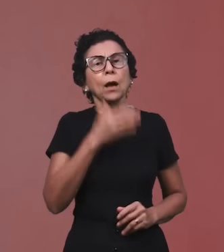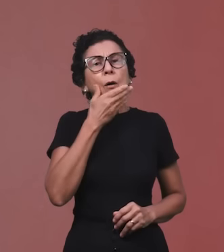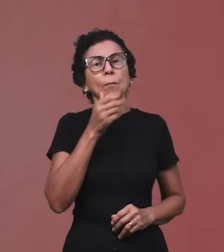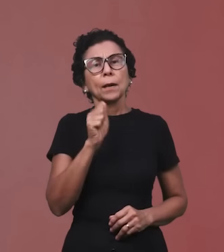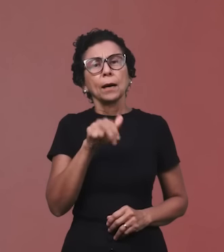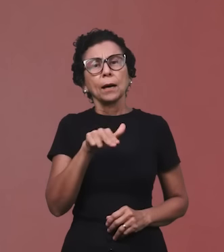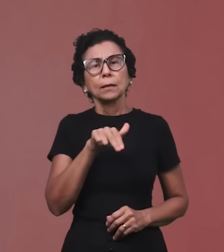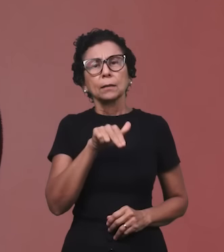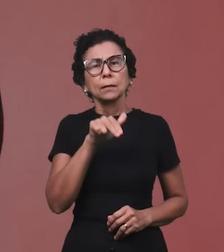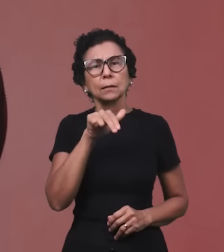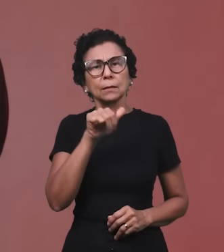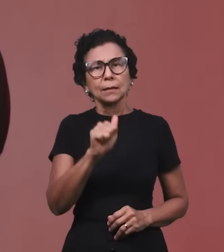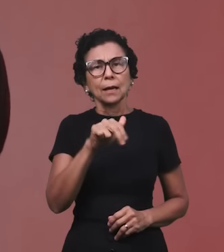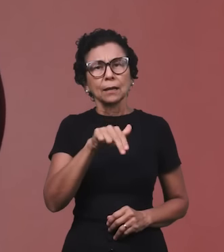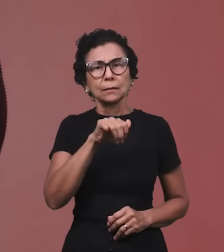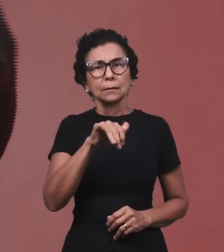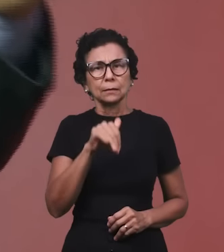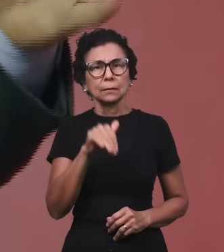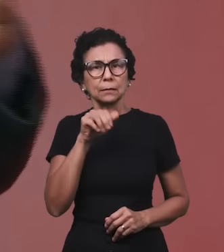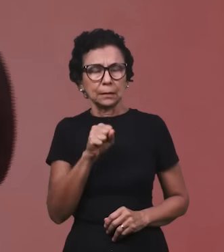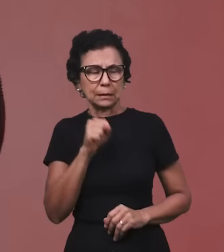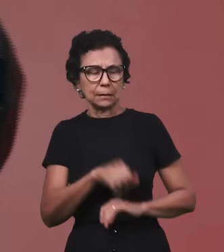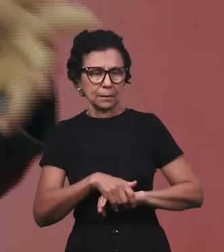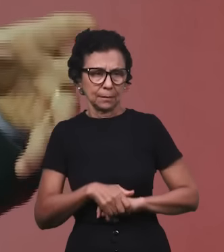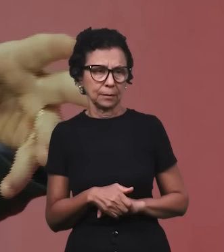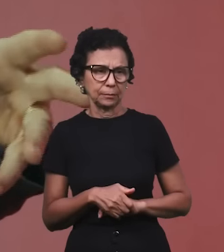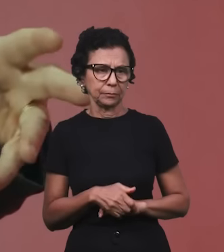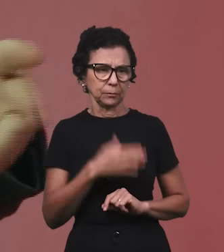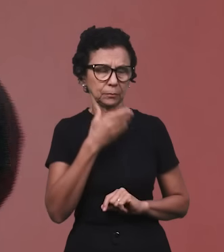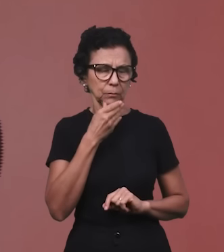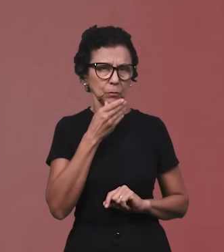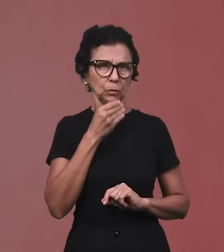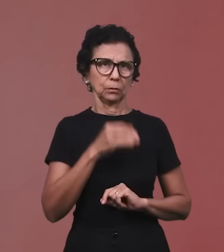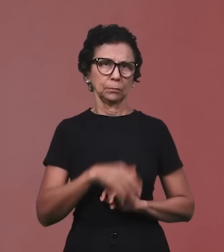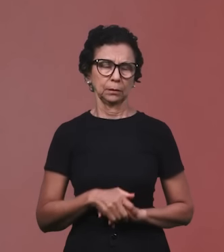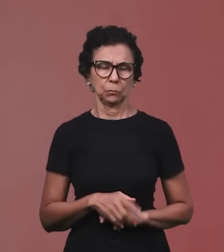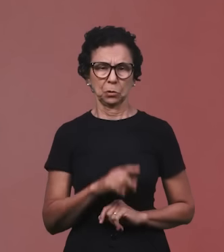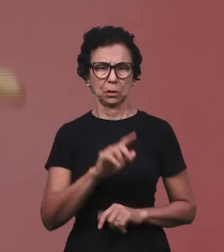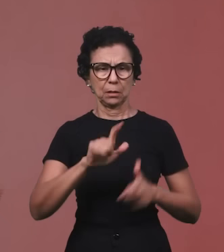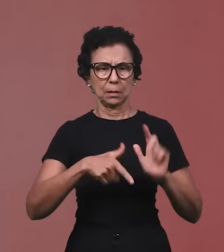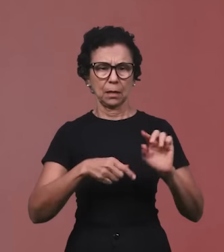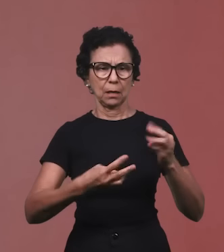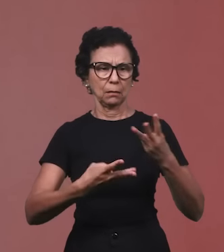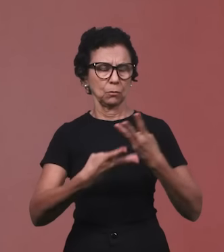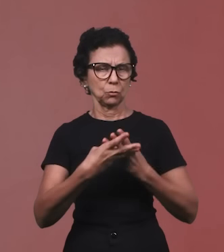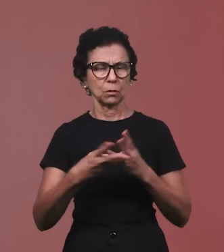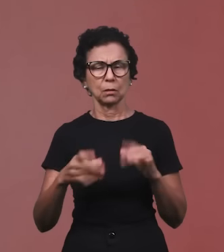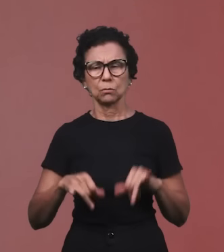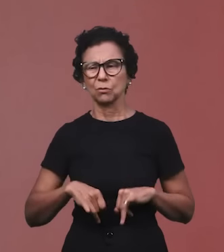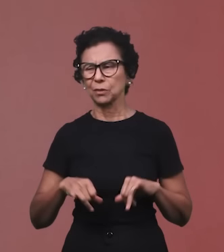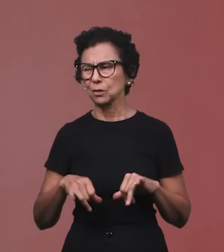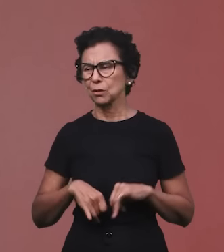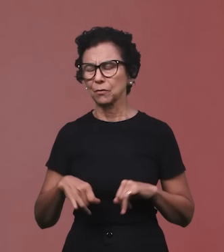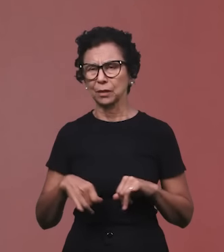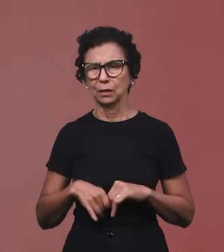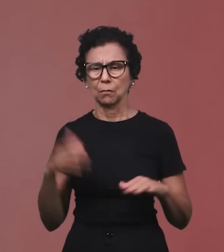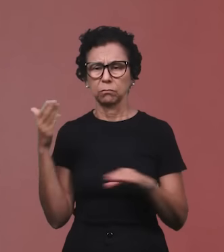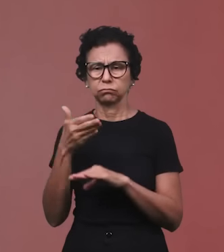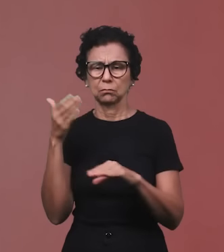chega e fala o seguinte: olha, porque Israel Judá já tinha sofrido vários danos com a